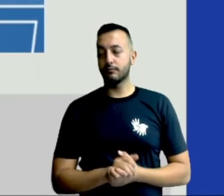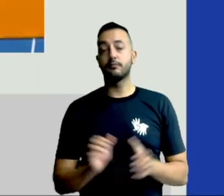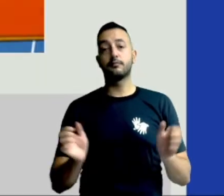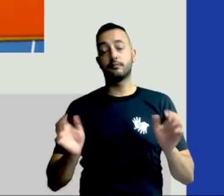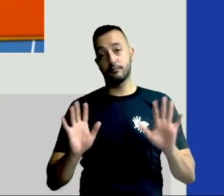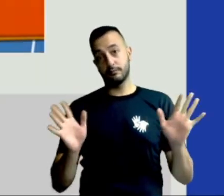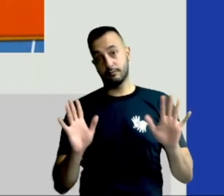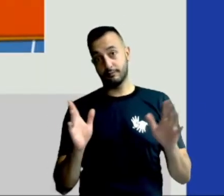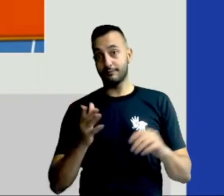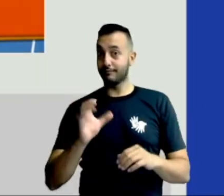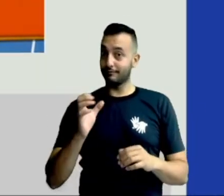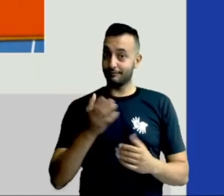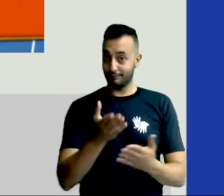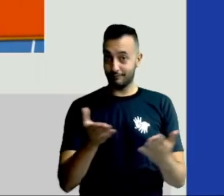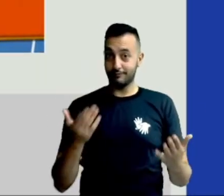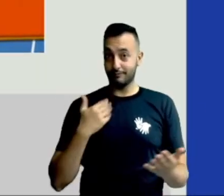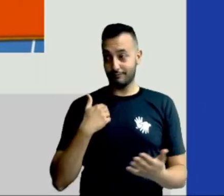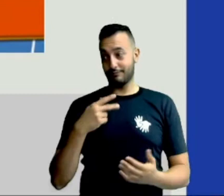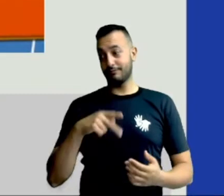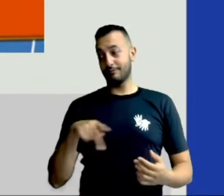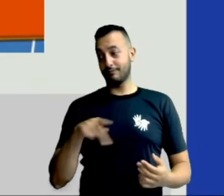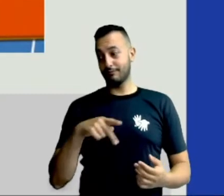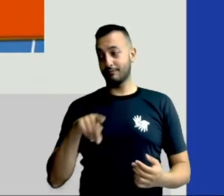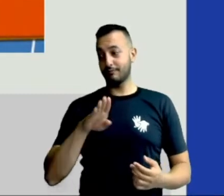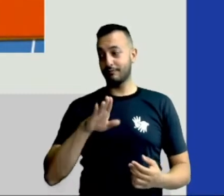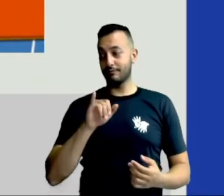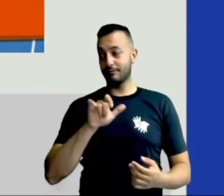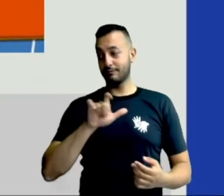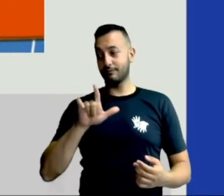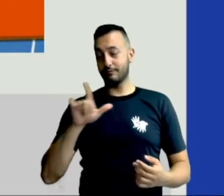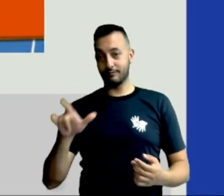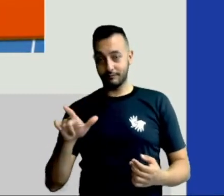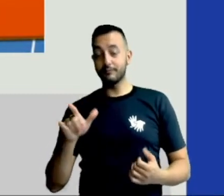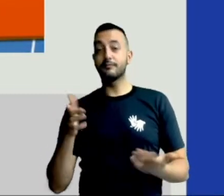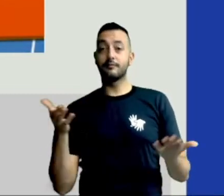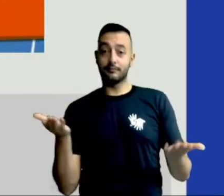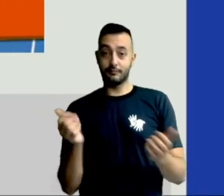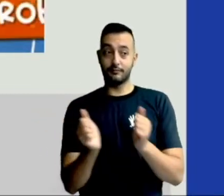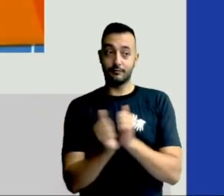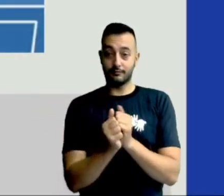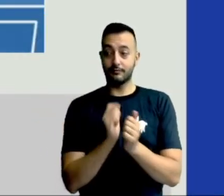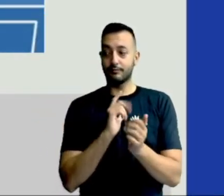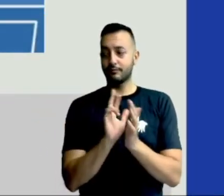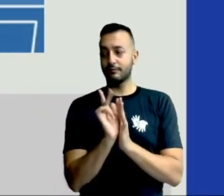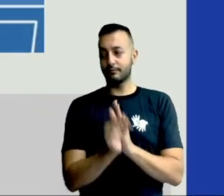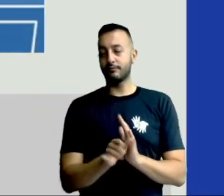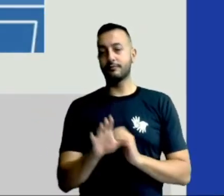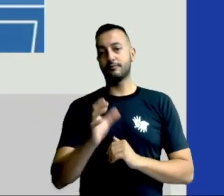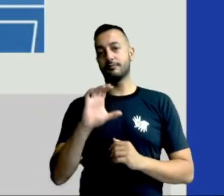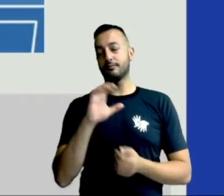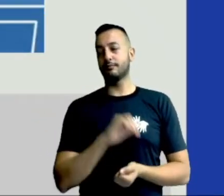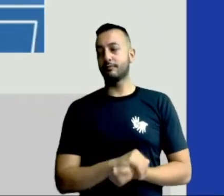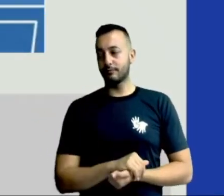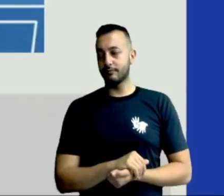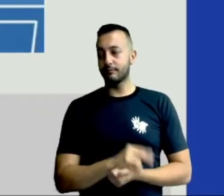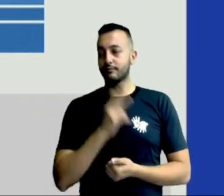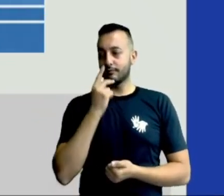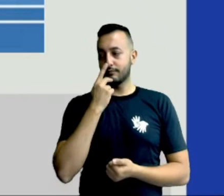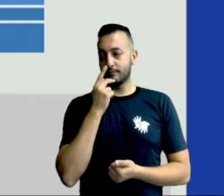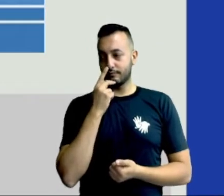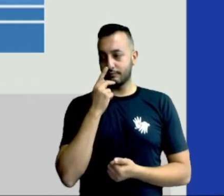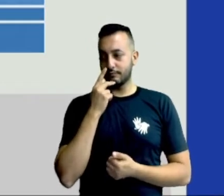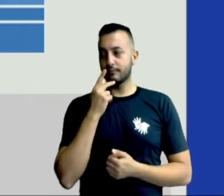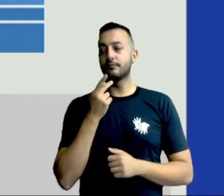Olá, pequenos cientistas! Eu sou o professor Bill Tyson e juntos vamos conhecer diversas formas de ciência. Falamos